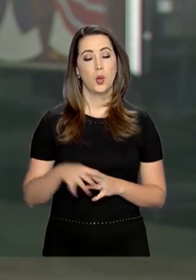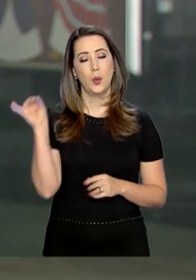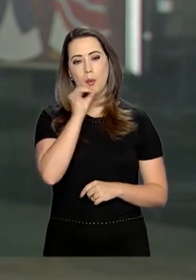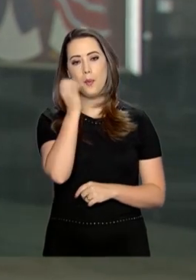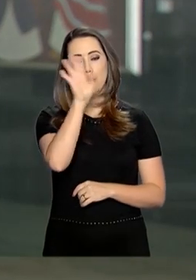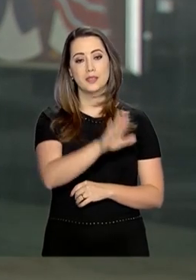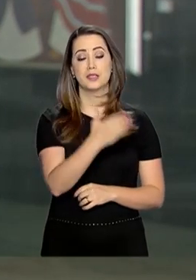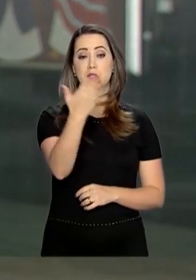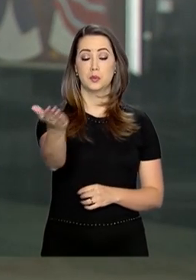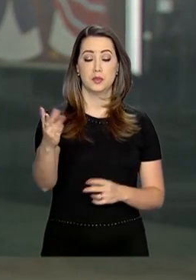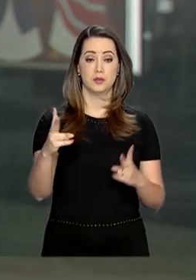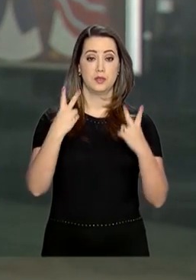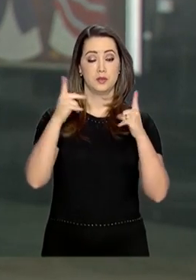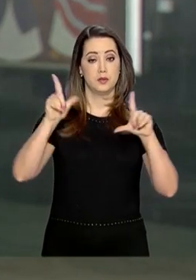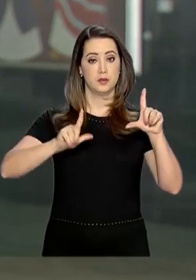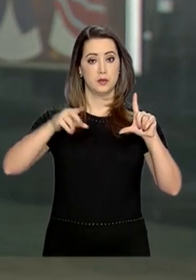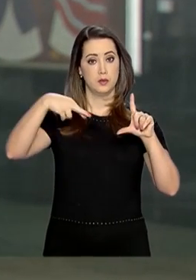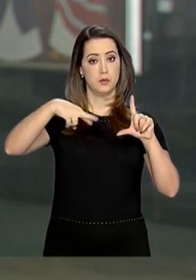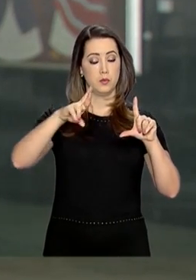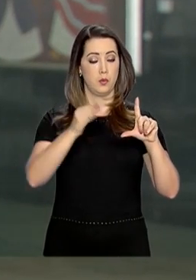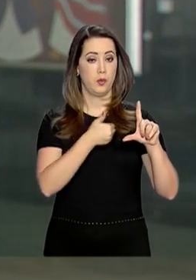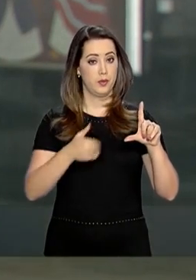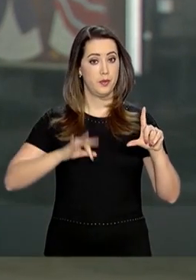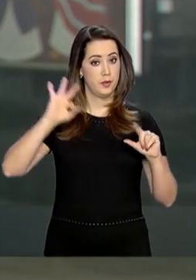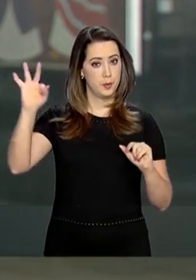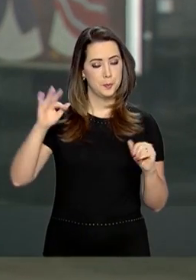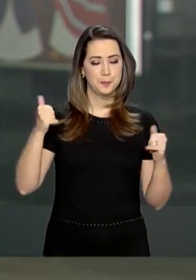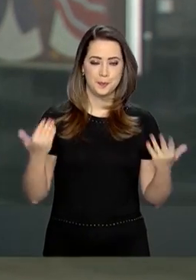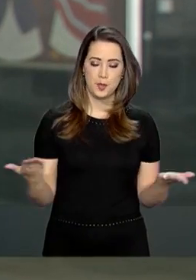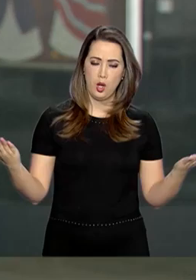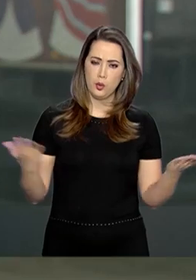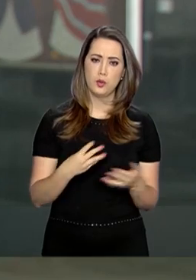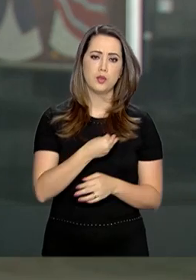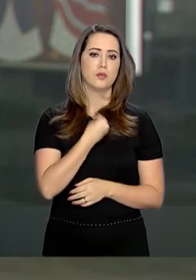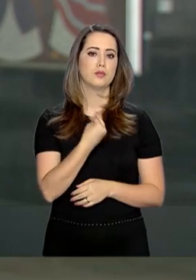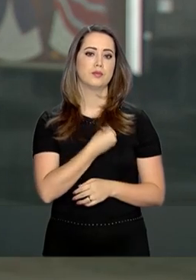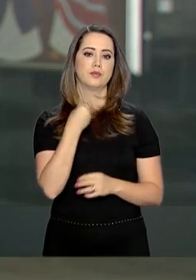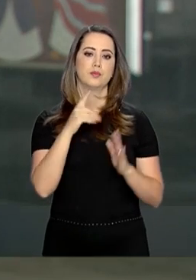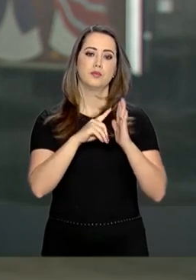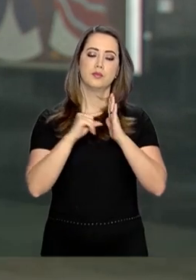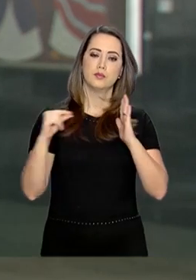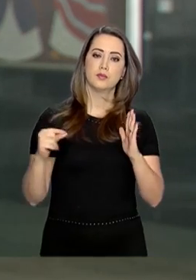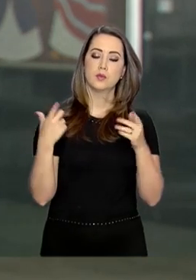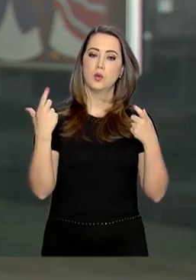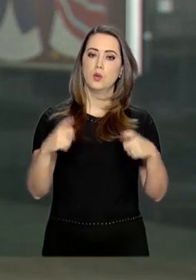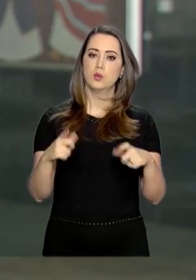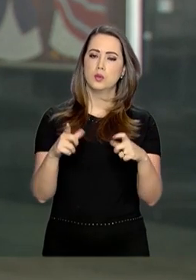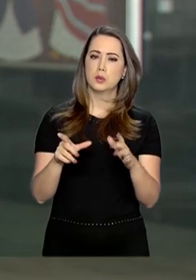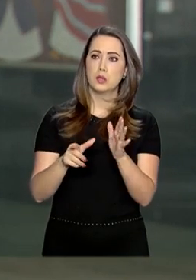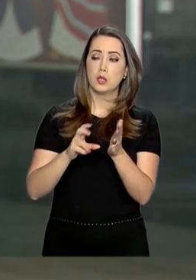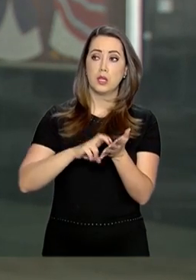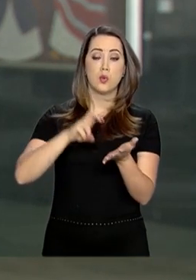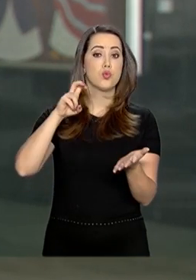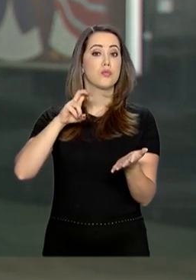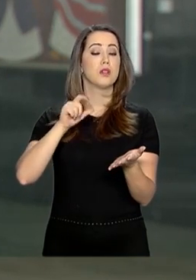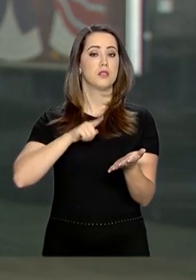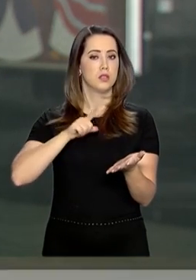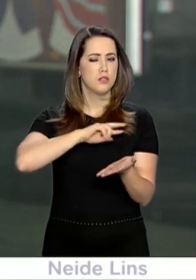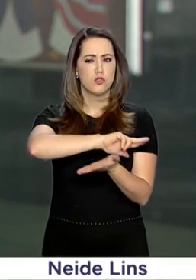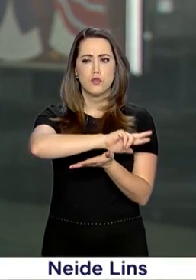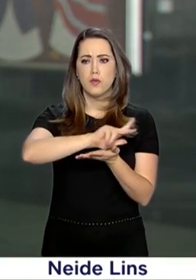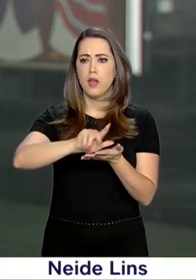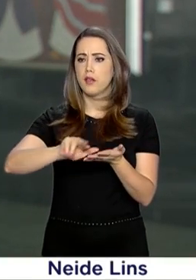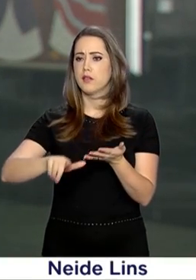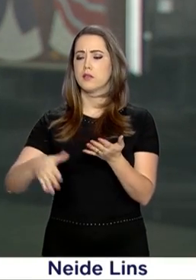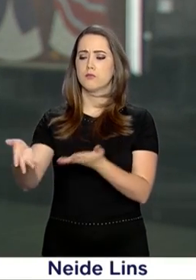Boa tarde para você que acompanha a NBR, a TV do Governo Federal. Falamos ao vivo do Palácio do Planalto, onde teve uma manhã intensa, com